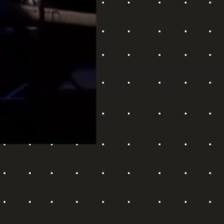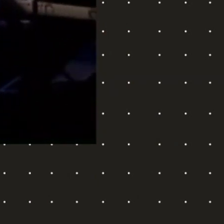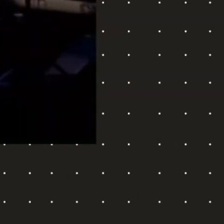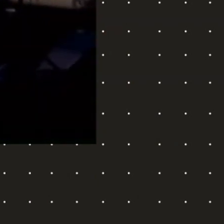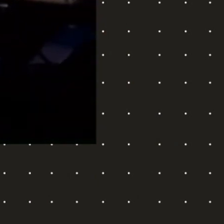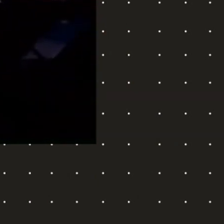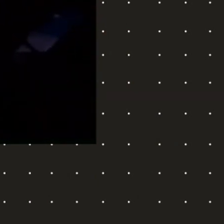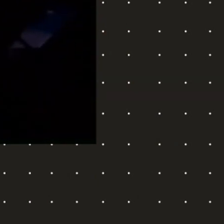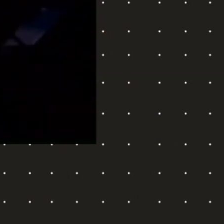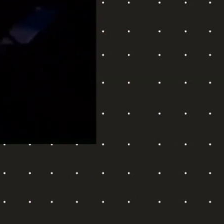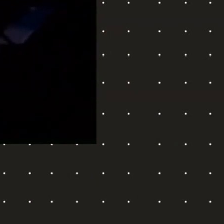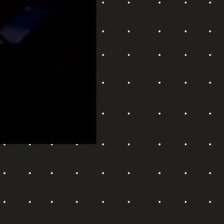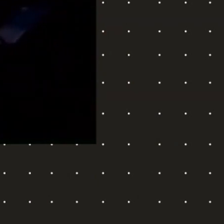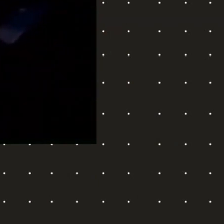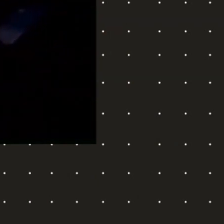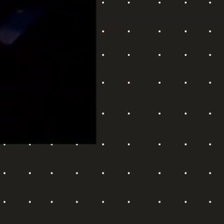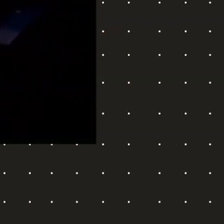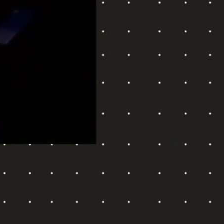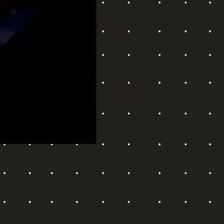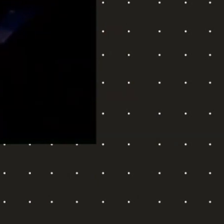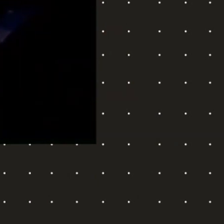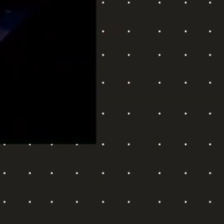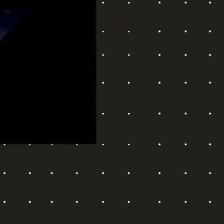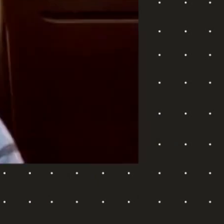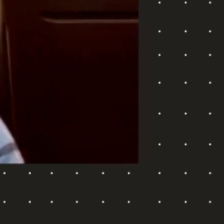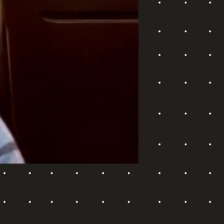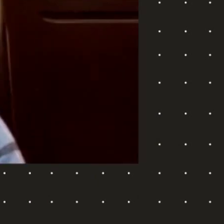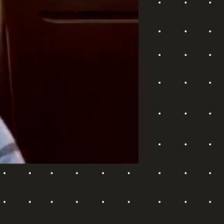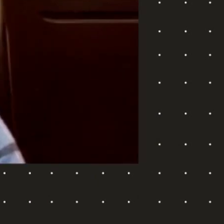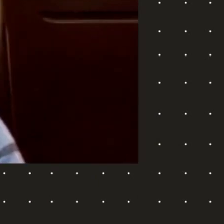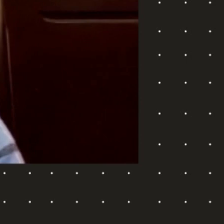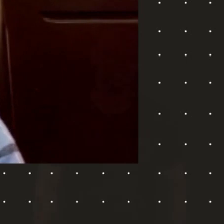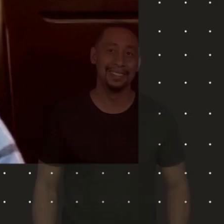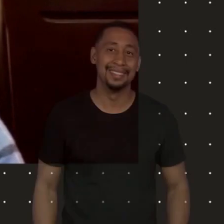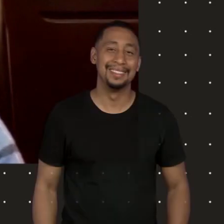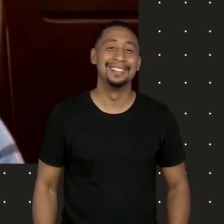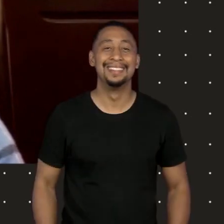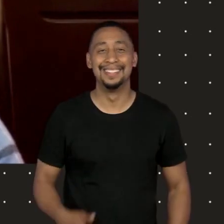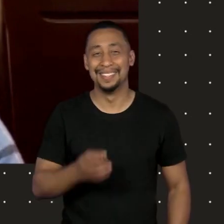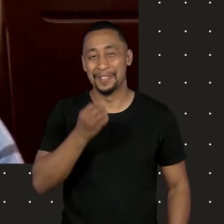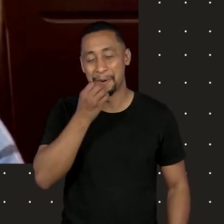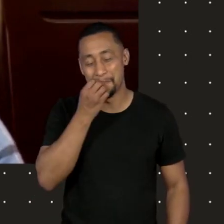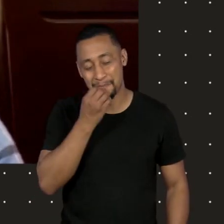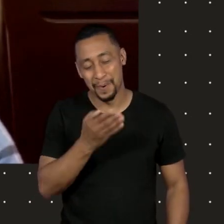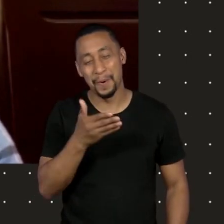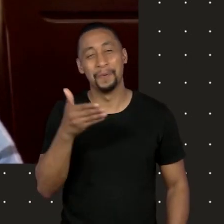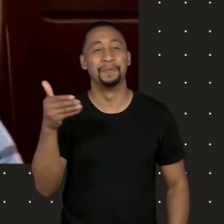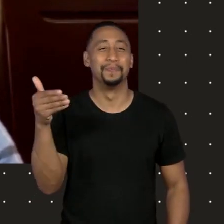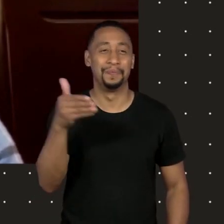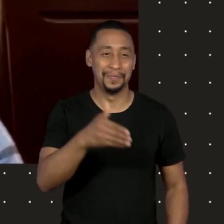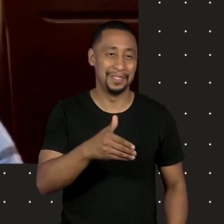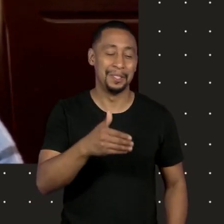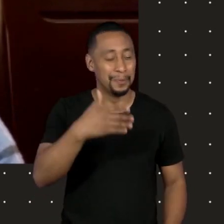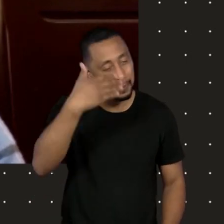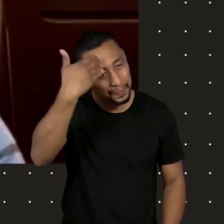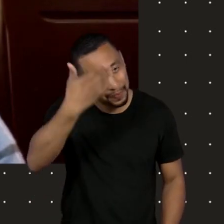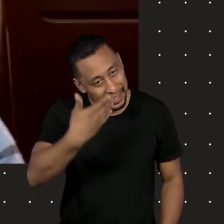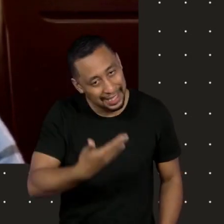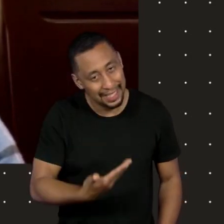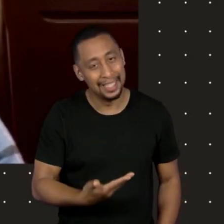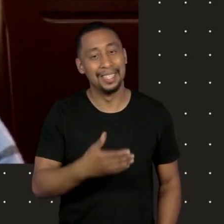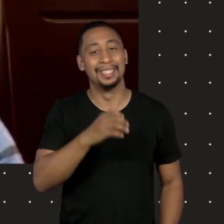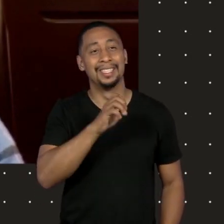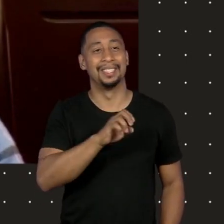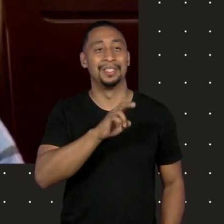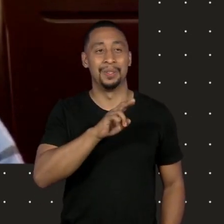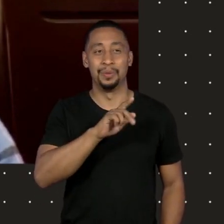todo azul mar. Bom estar por aqui para falar de Eugênia Melo Castro, uma cantora